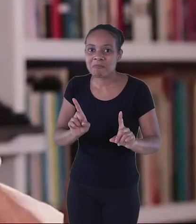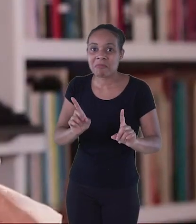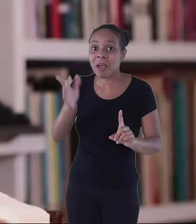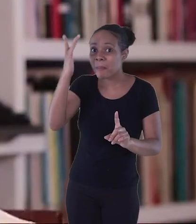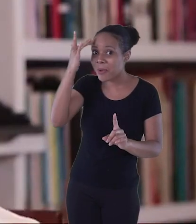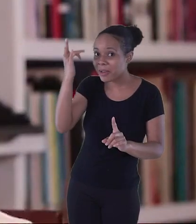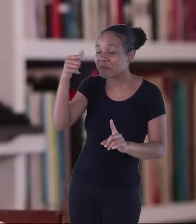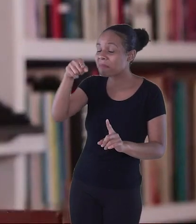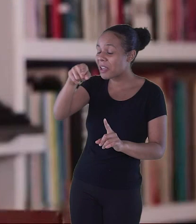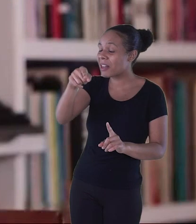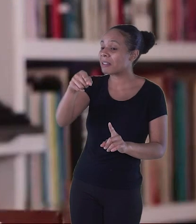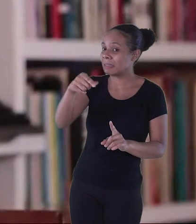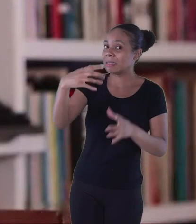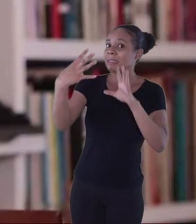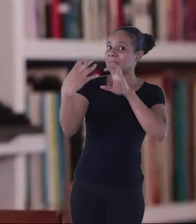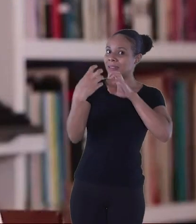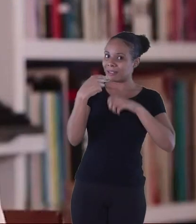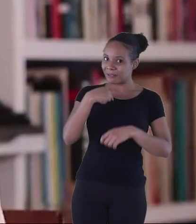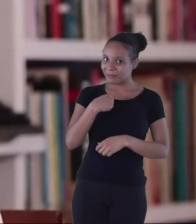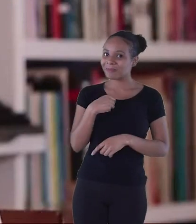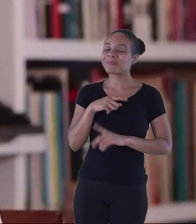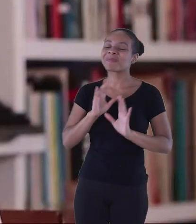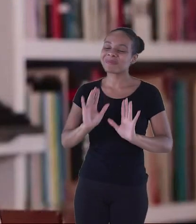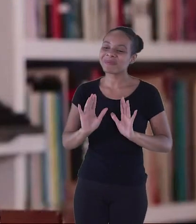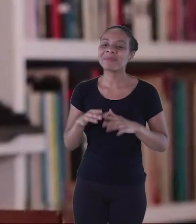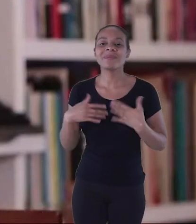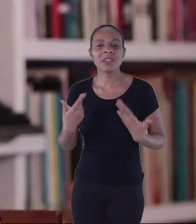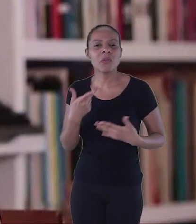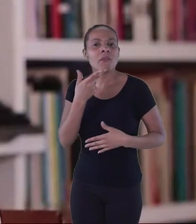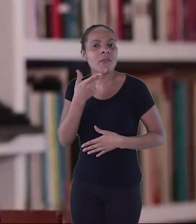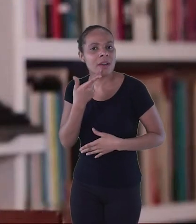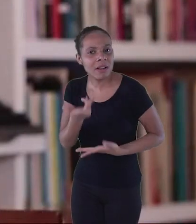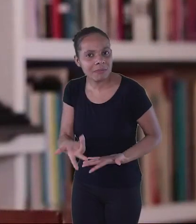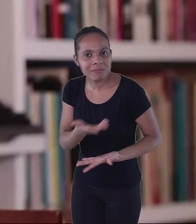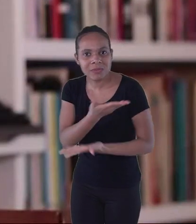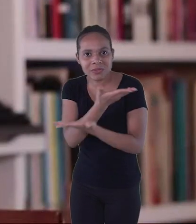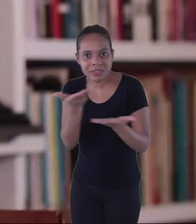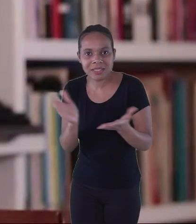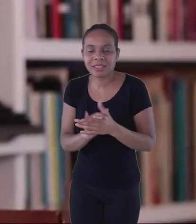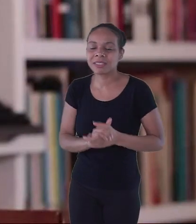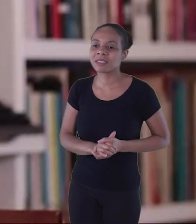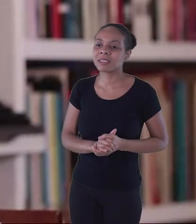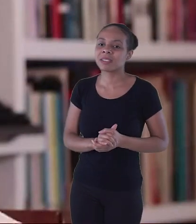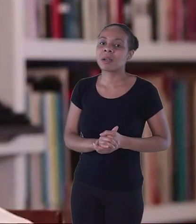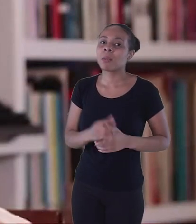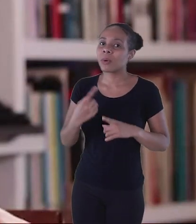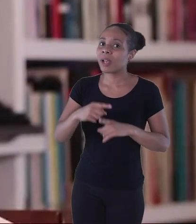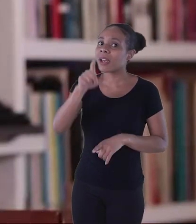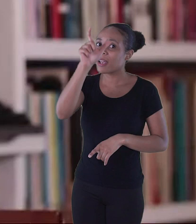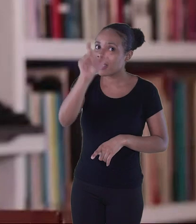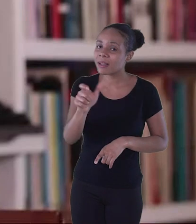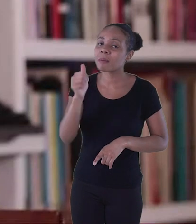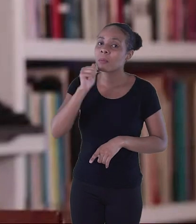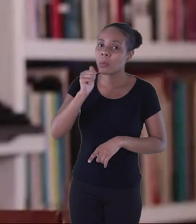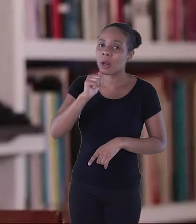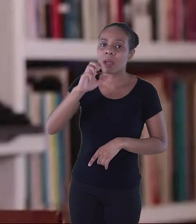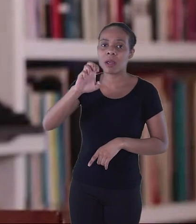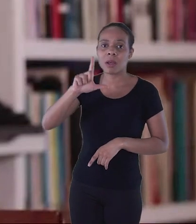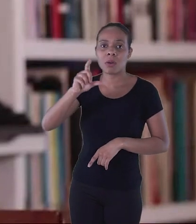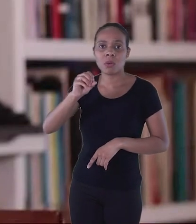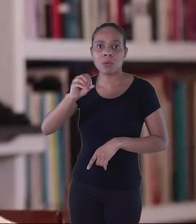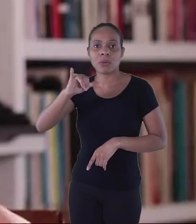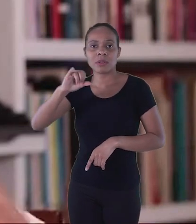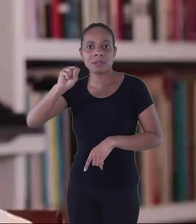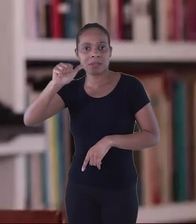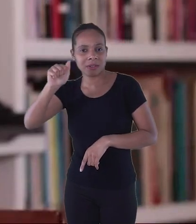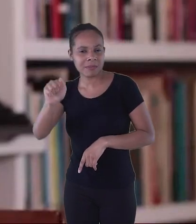pessoa fundante também nesse processo todo que o Brasil está vivendo. E eu tenho a alegria de dizer que a Heloísa foi a primeira convidada do